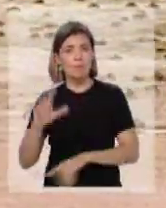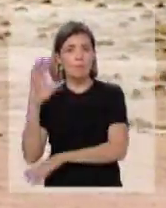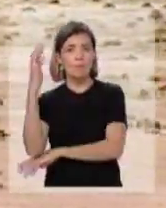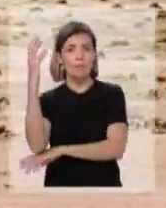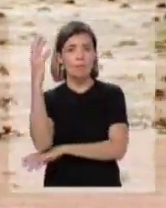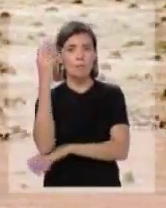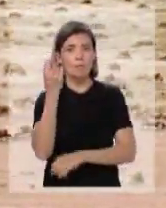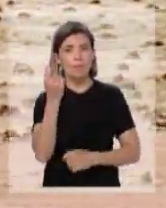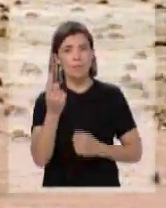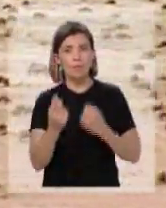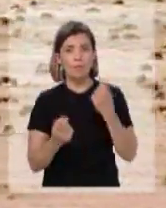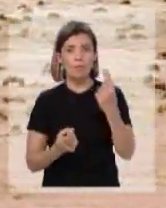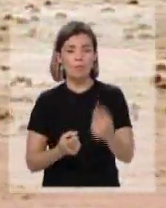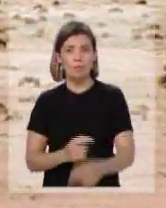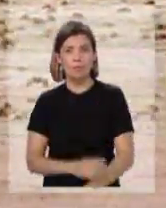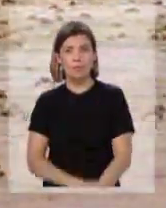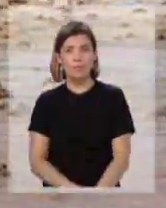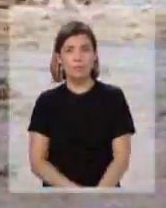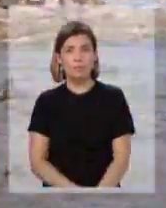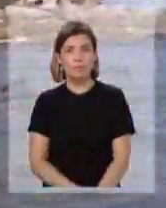manguezais,